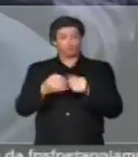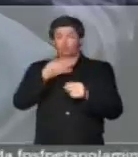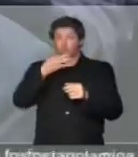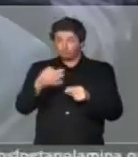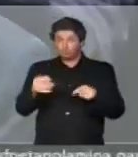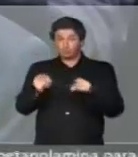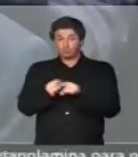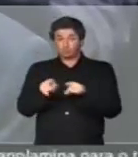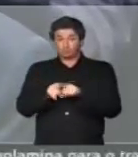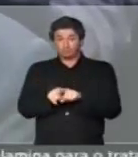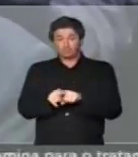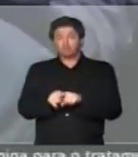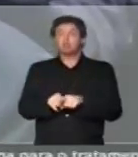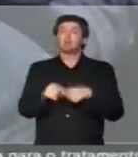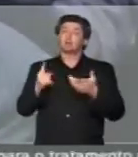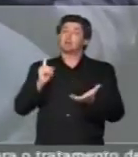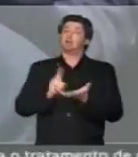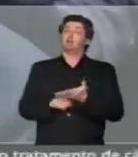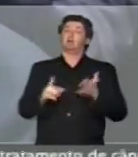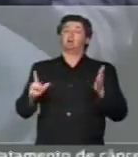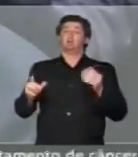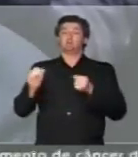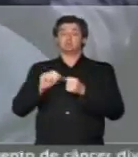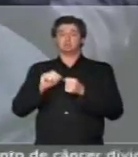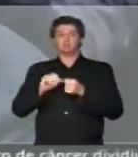posições e por acordos